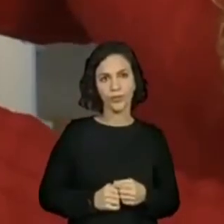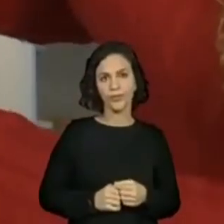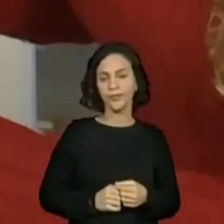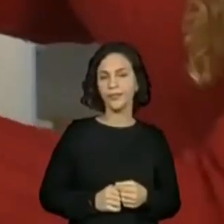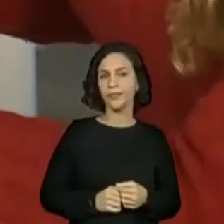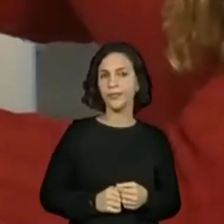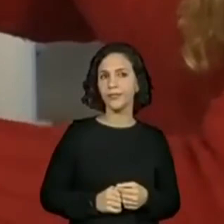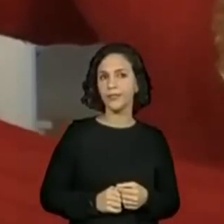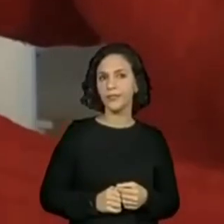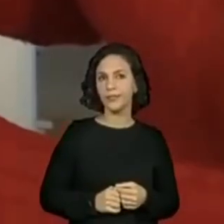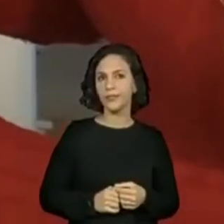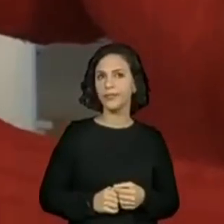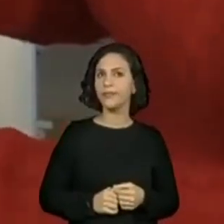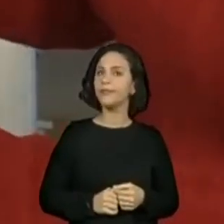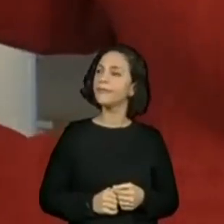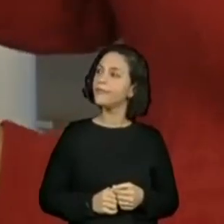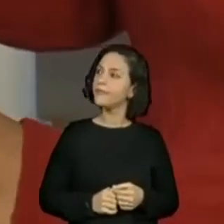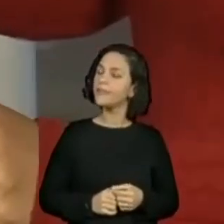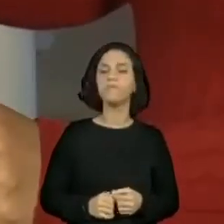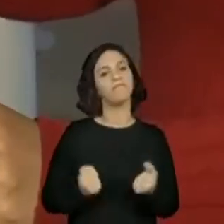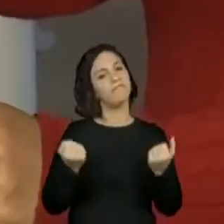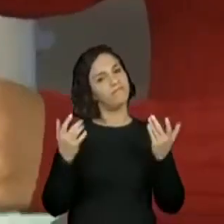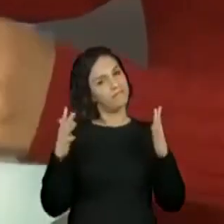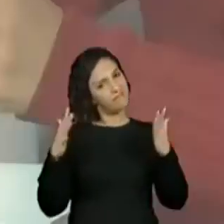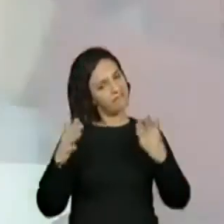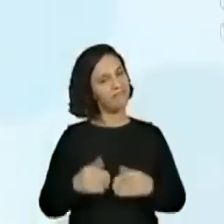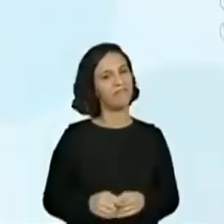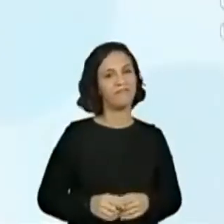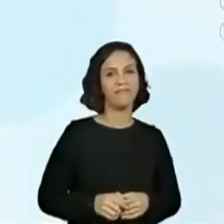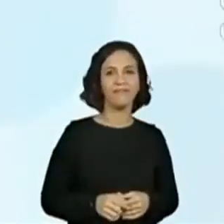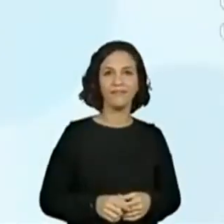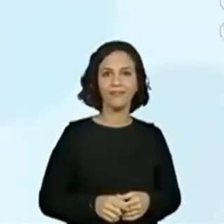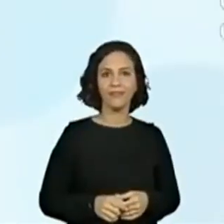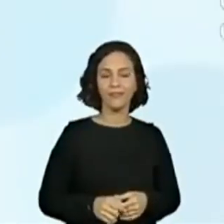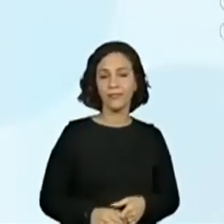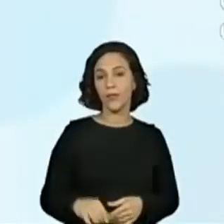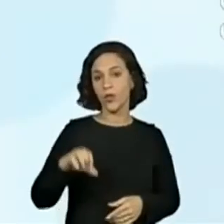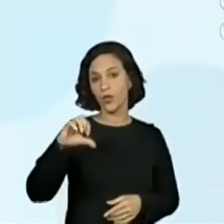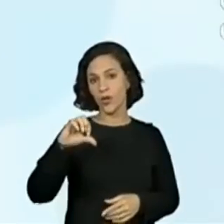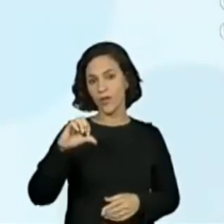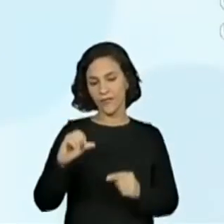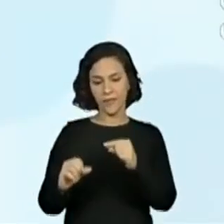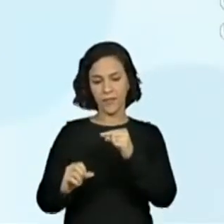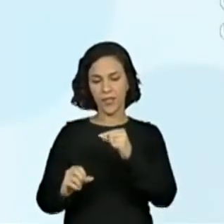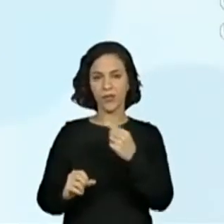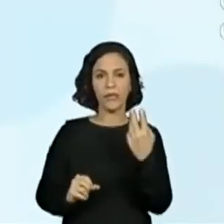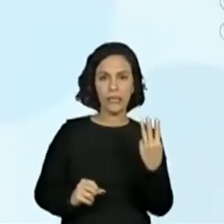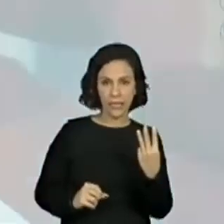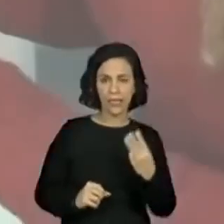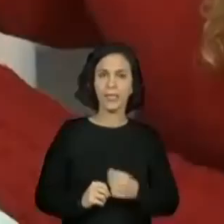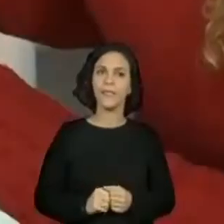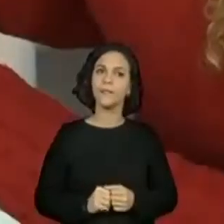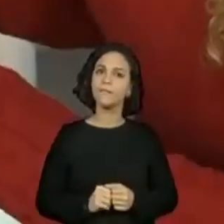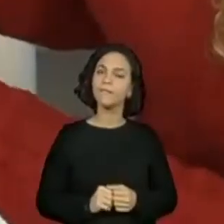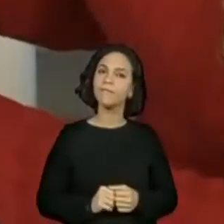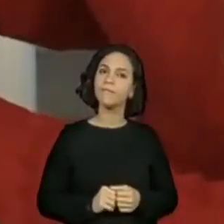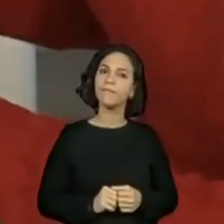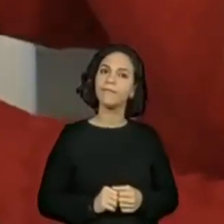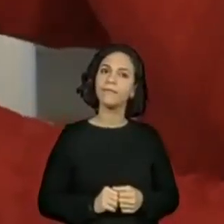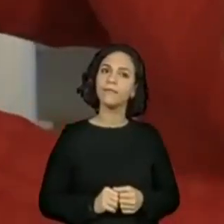8 menos 4. 4. Muito bom. 9 menos 3.